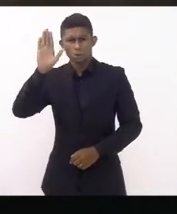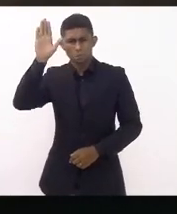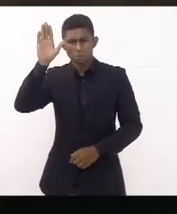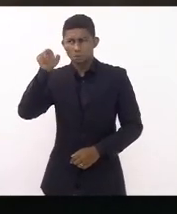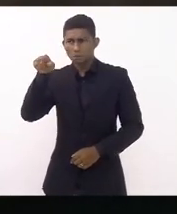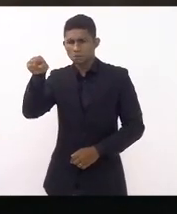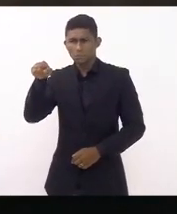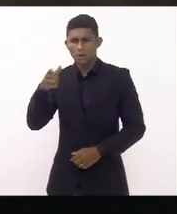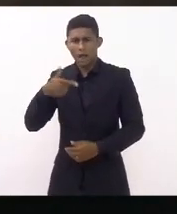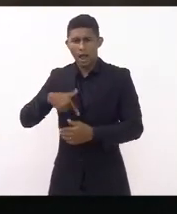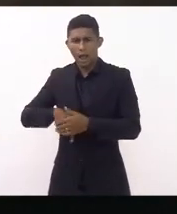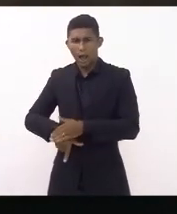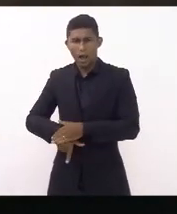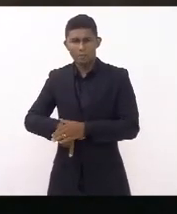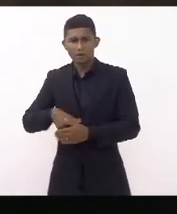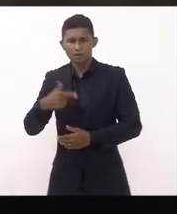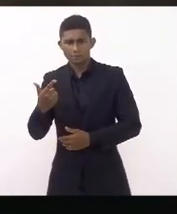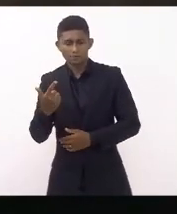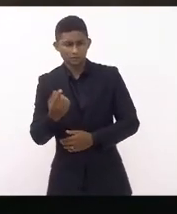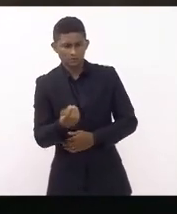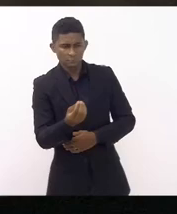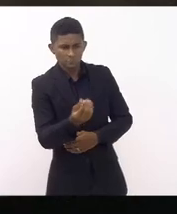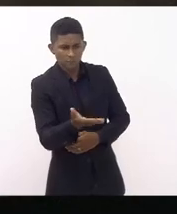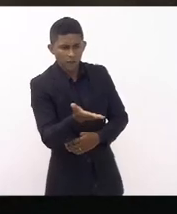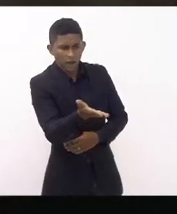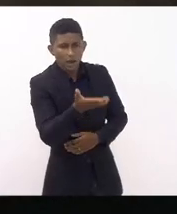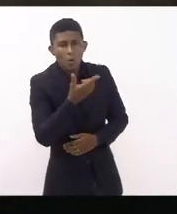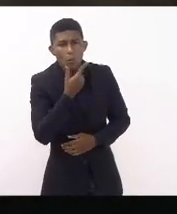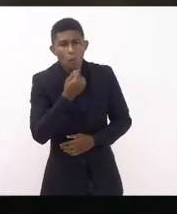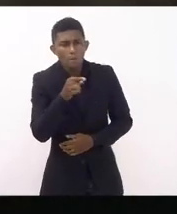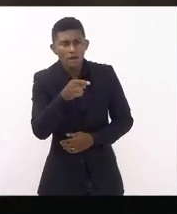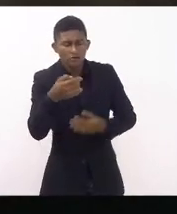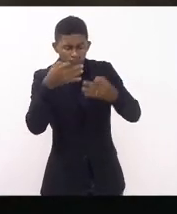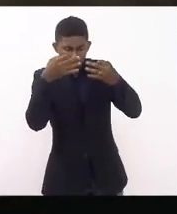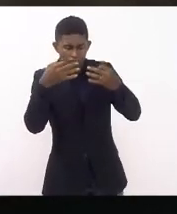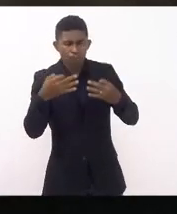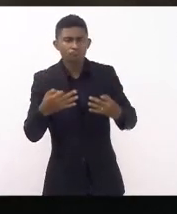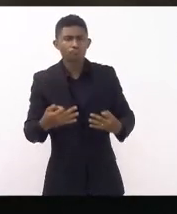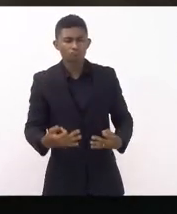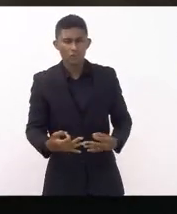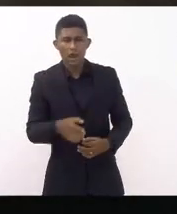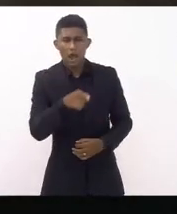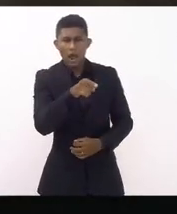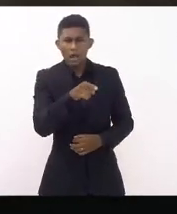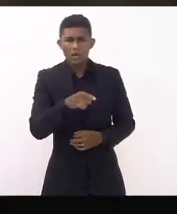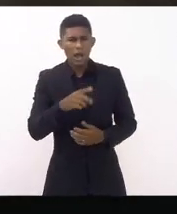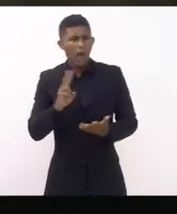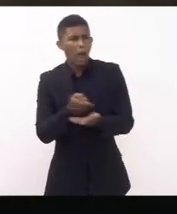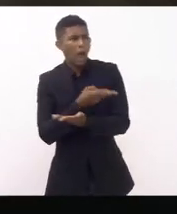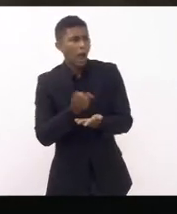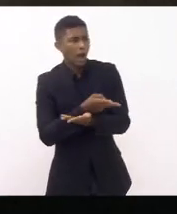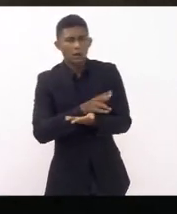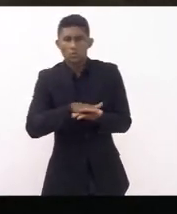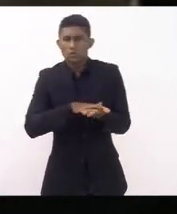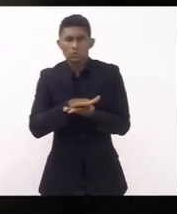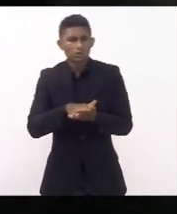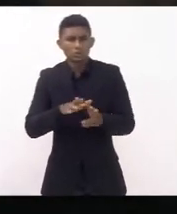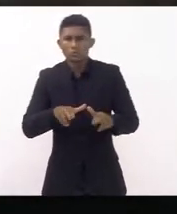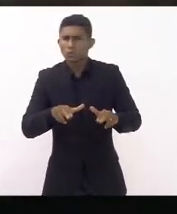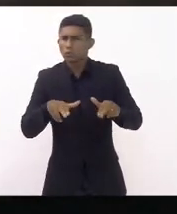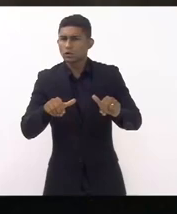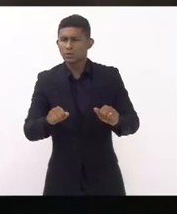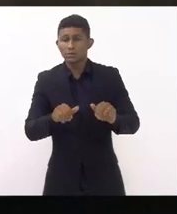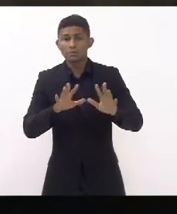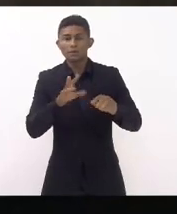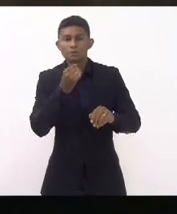não. Se você pegar a arma de um cara decente, que nunca disparou contra ninguém, indevidamente colocar na mão do Hitler, ela